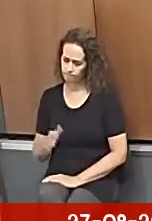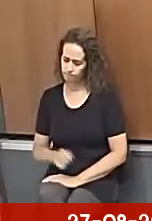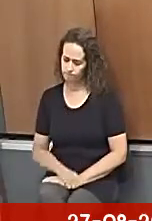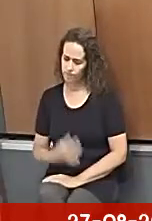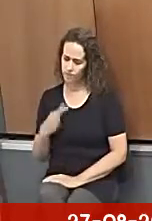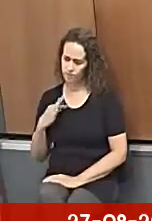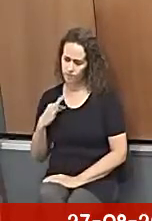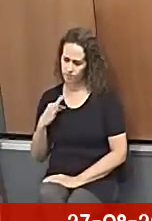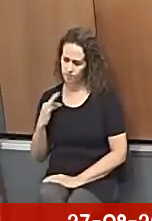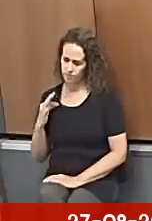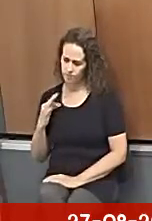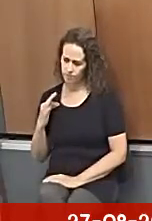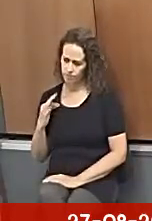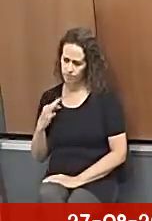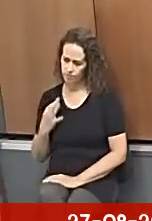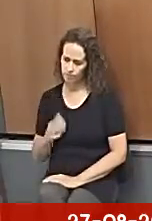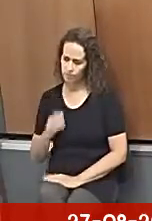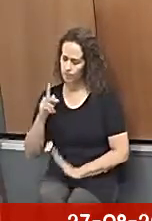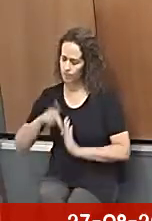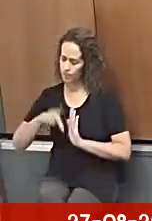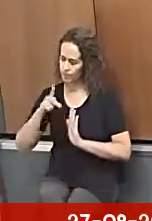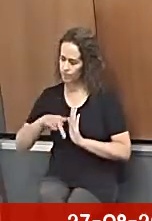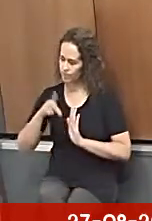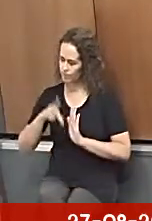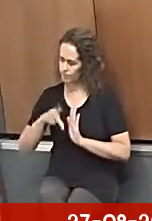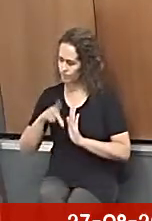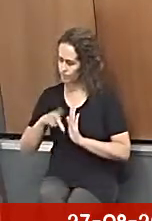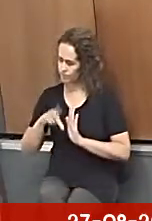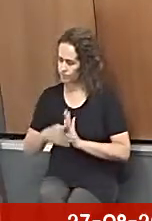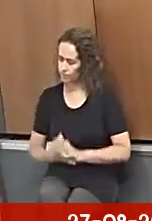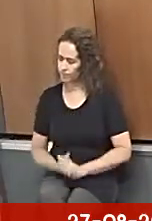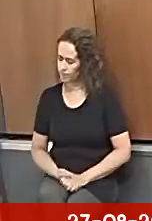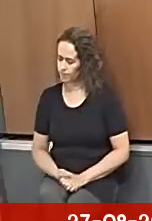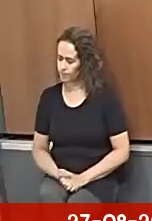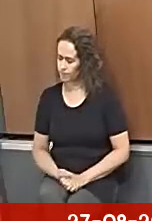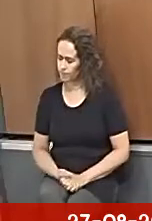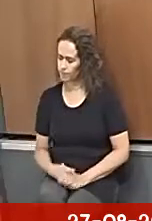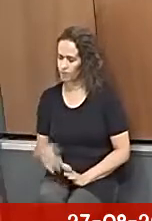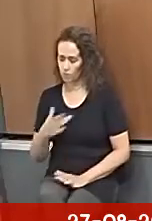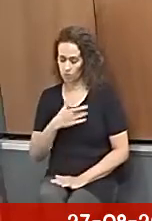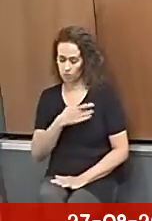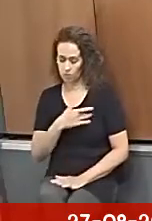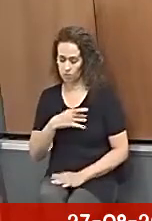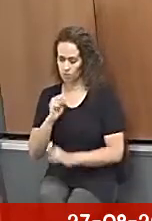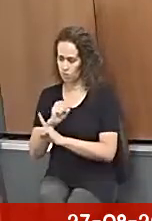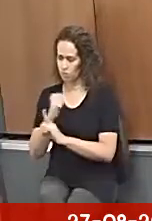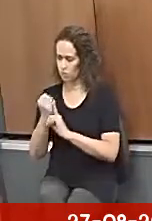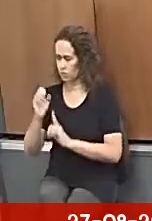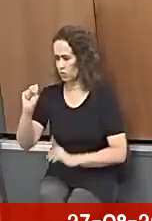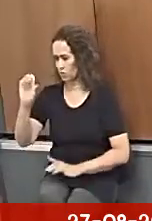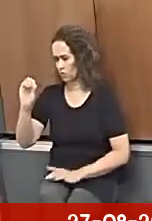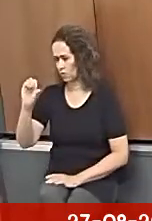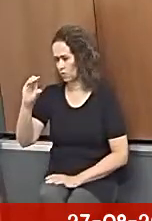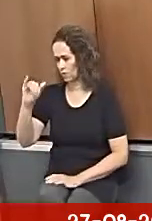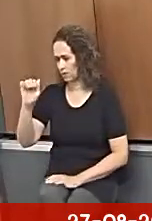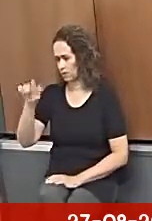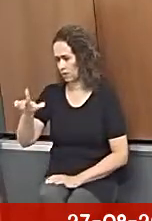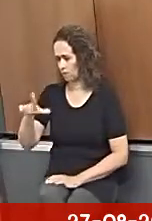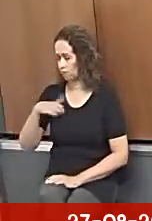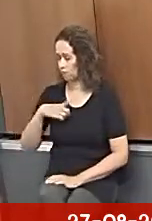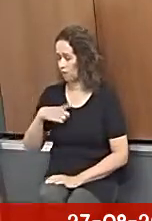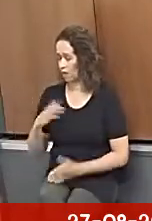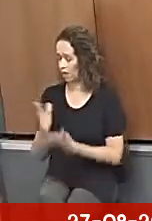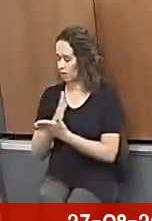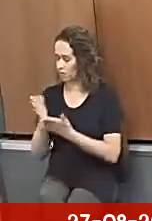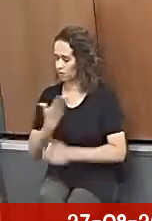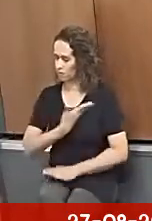voluntário em um projeto coletivo de voluntariado chamado cruzeiro social do qual fazem parte alguns amigos que